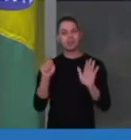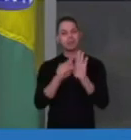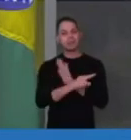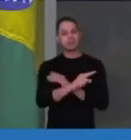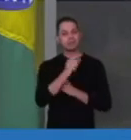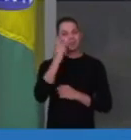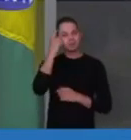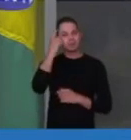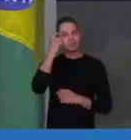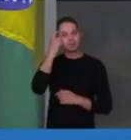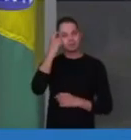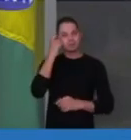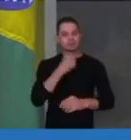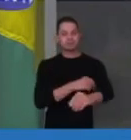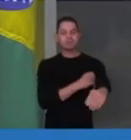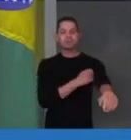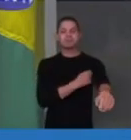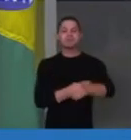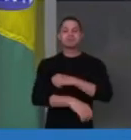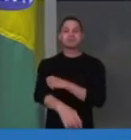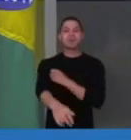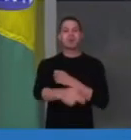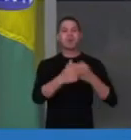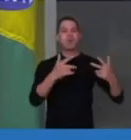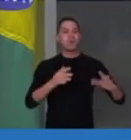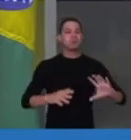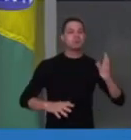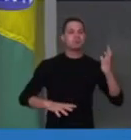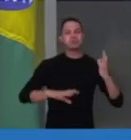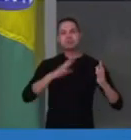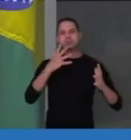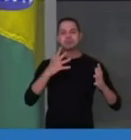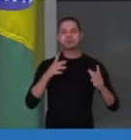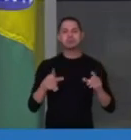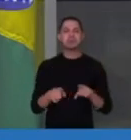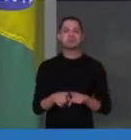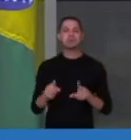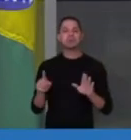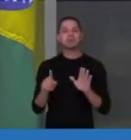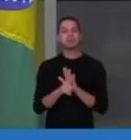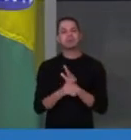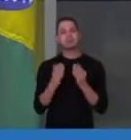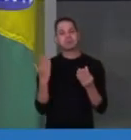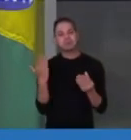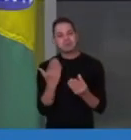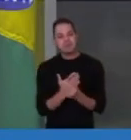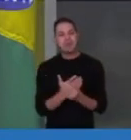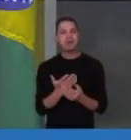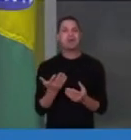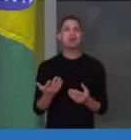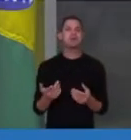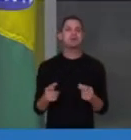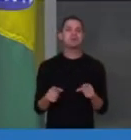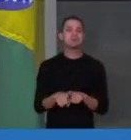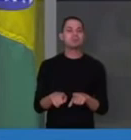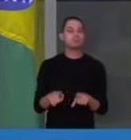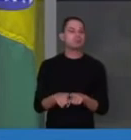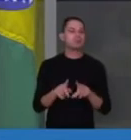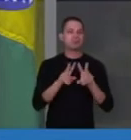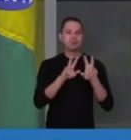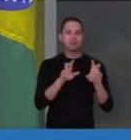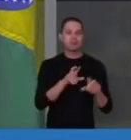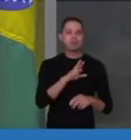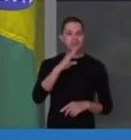sobre tudo isso que tinha acontecido e sobre o fato desses processos e essa questão toda, e ele